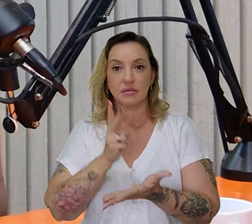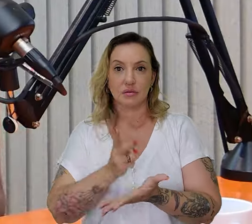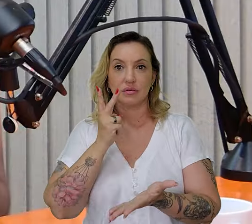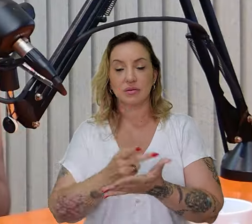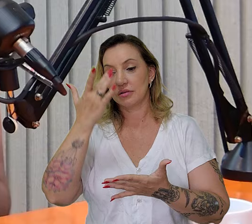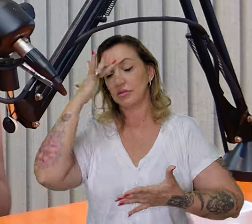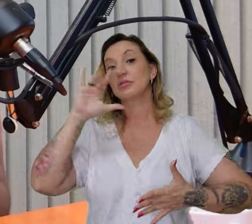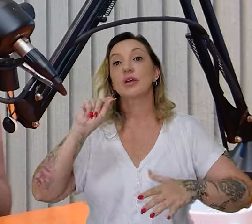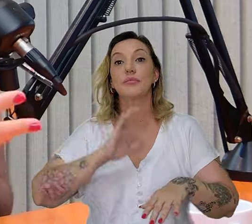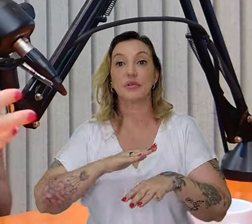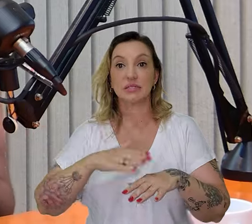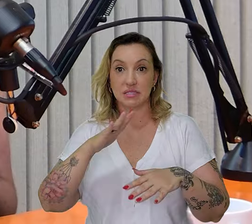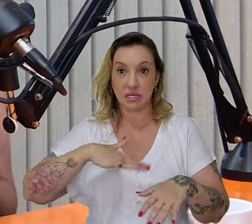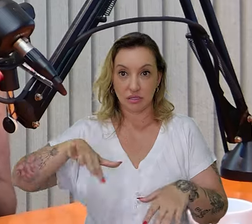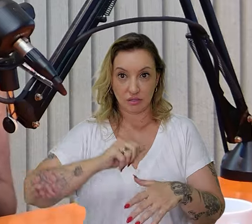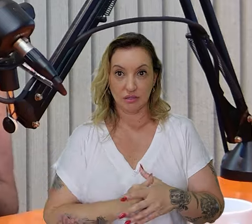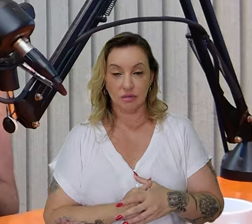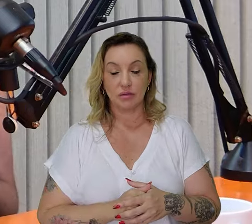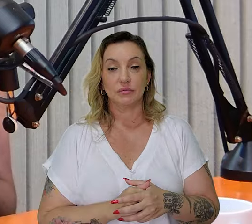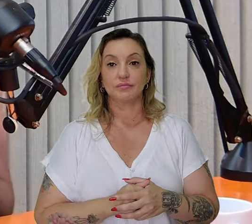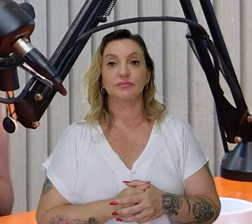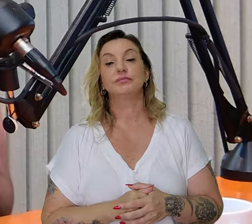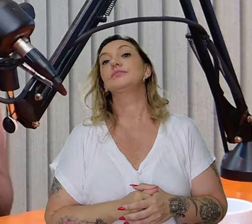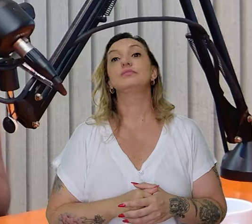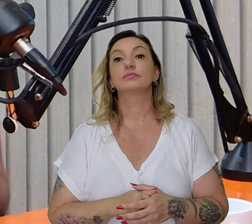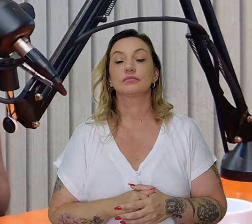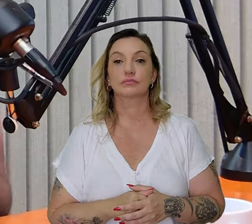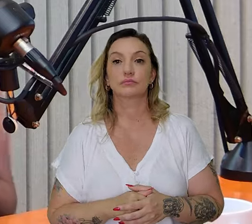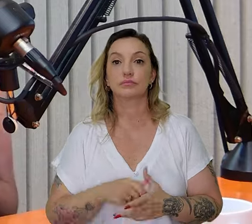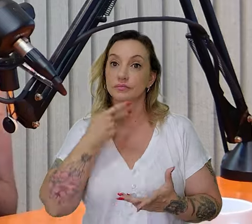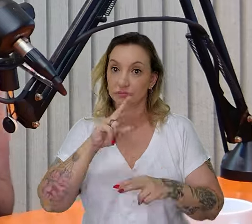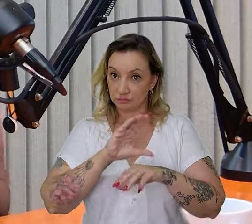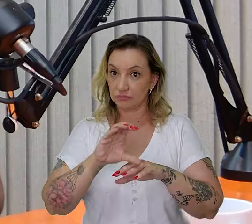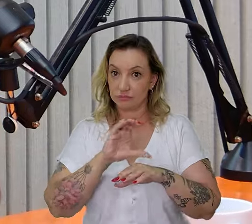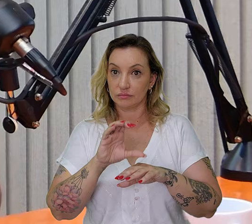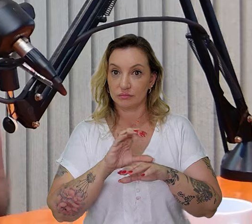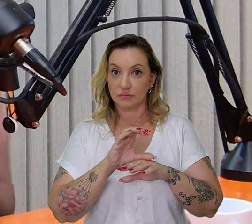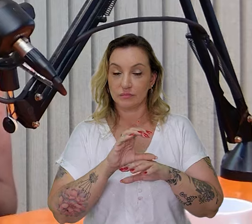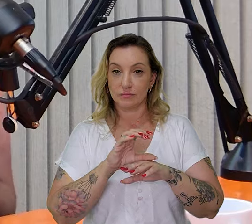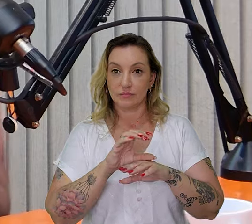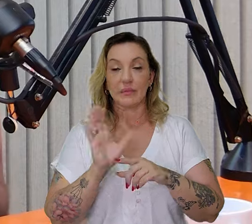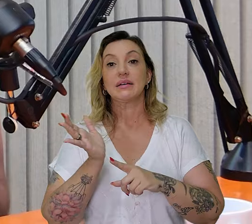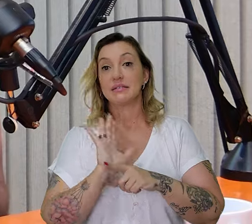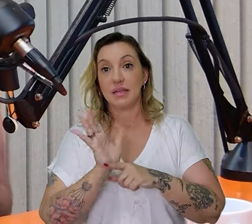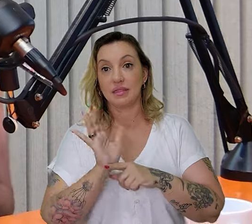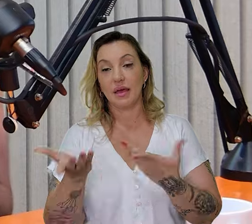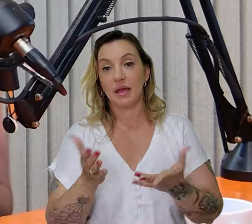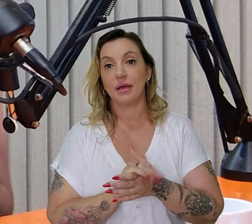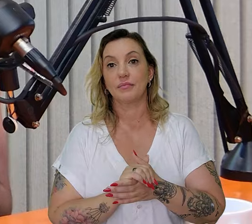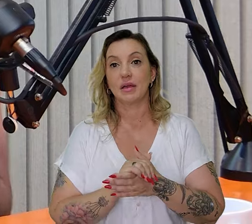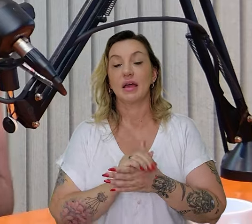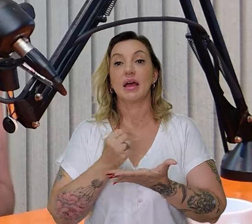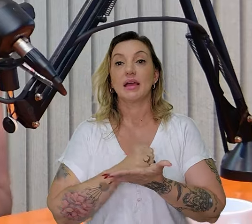então a única e falando ainda de cursos que curso de cinema curso de game são muda muito